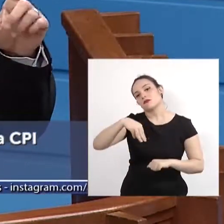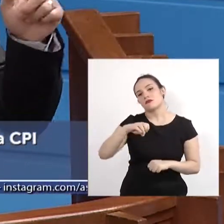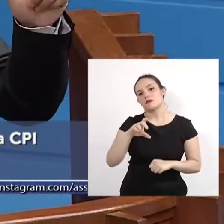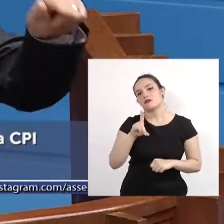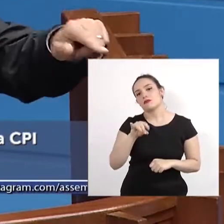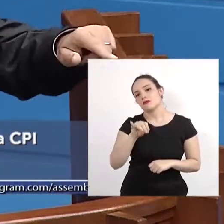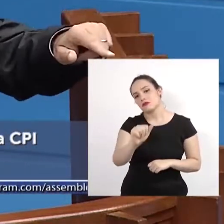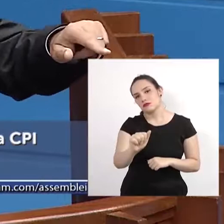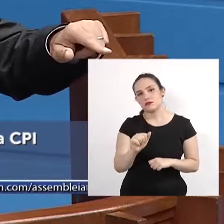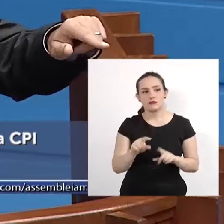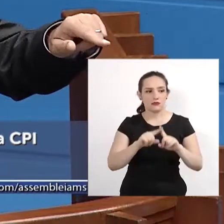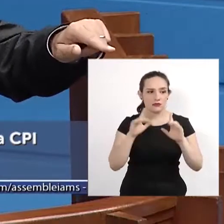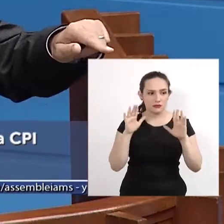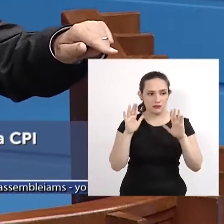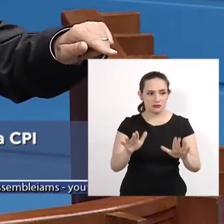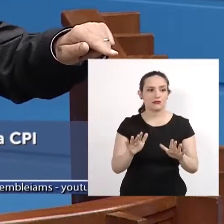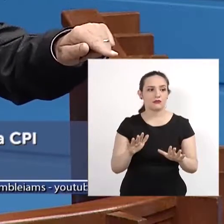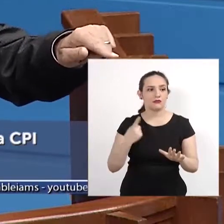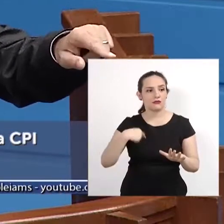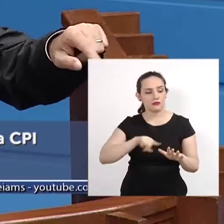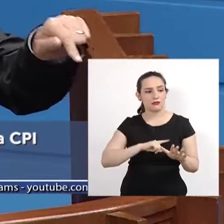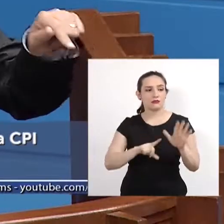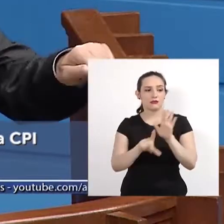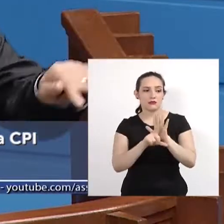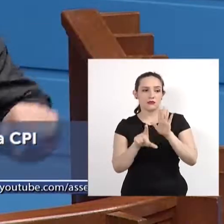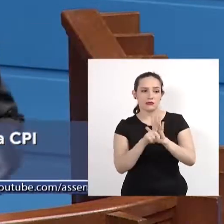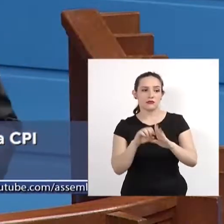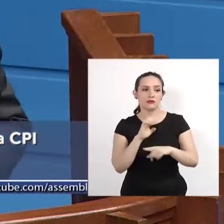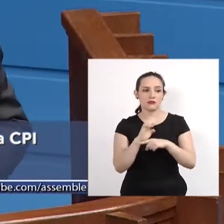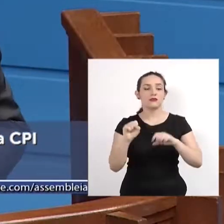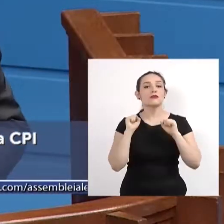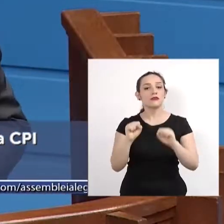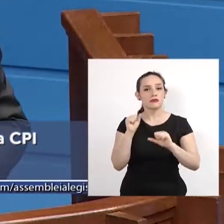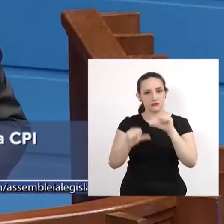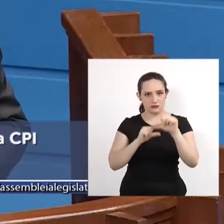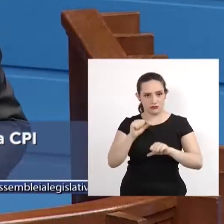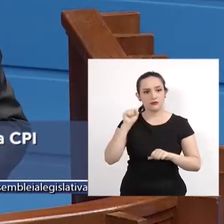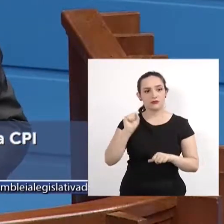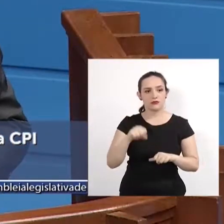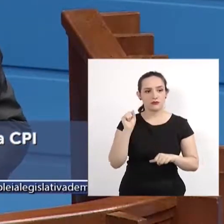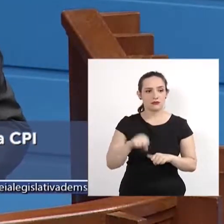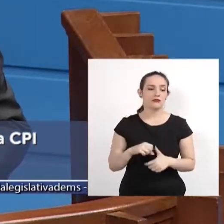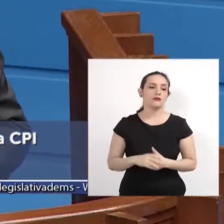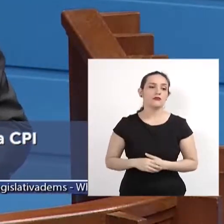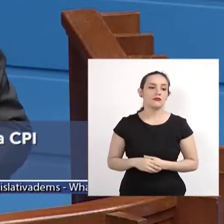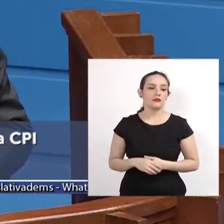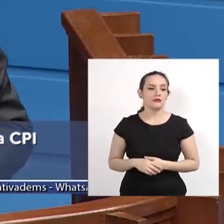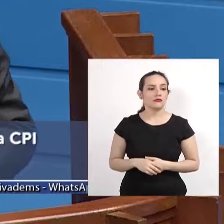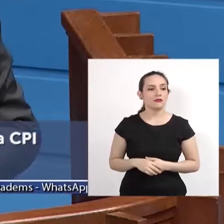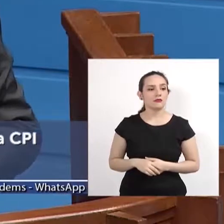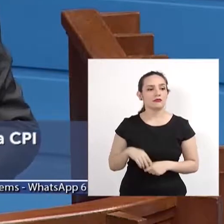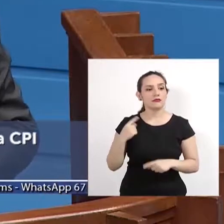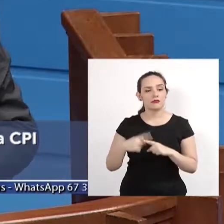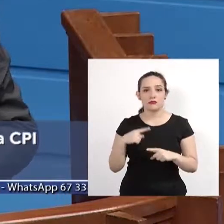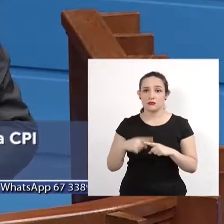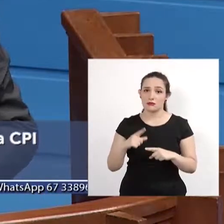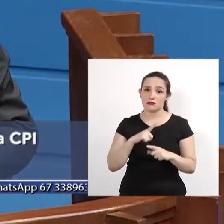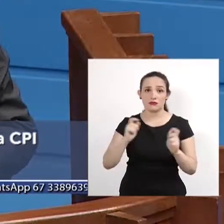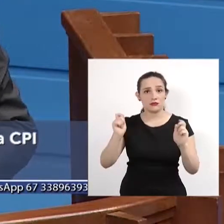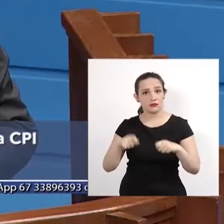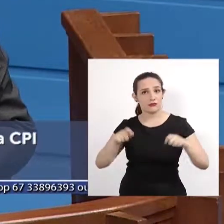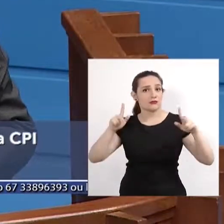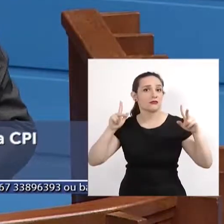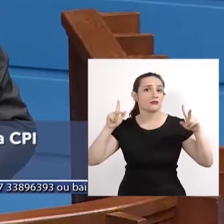permite, mas que nós, enquanto legisladores estaduais, podemos modificar isso pela competência concorrente que temos